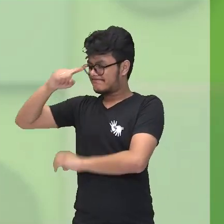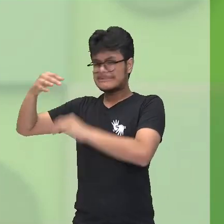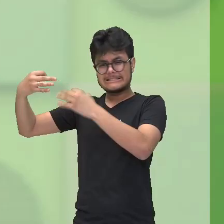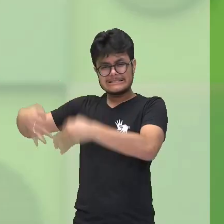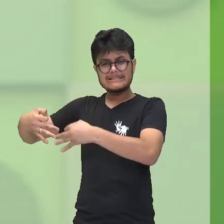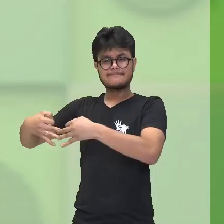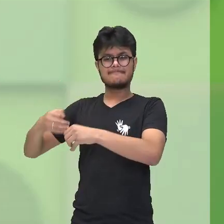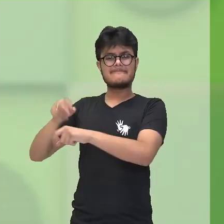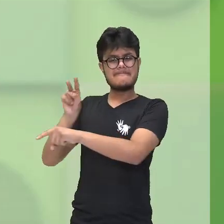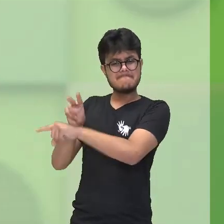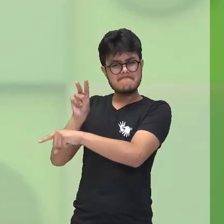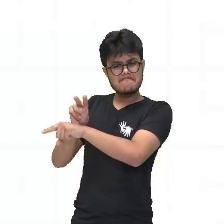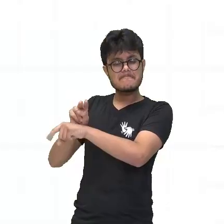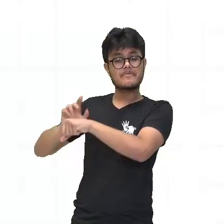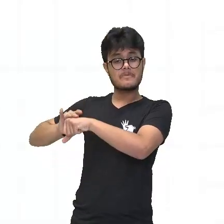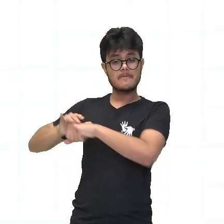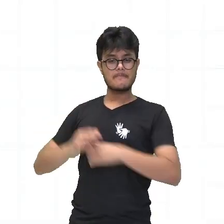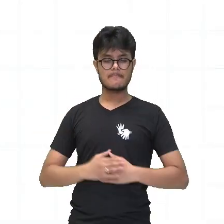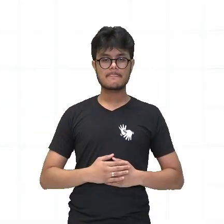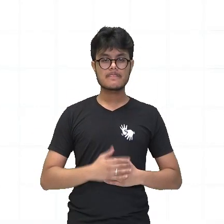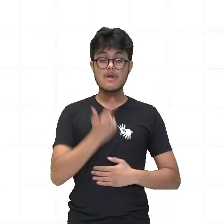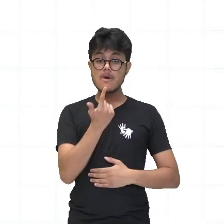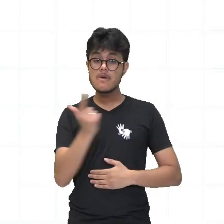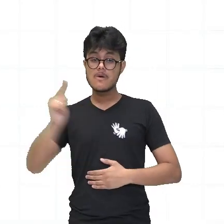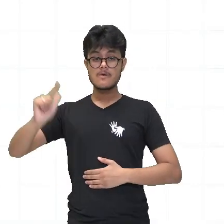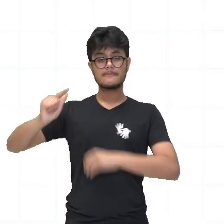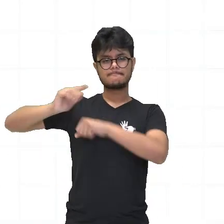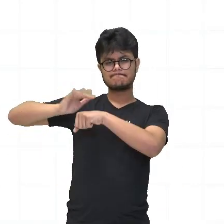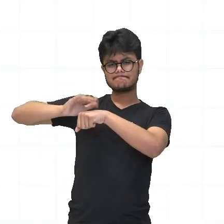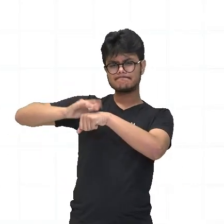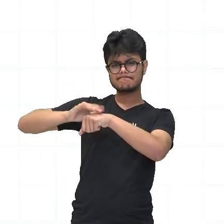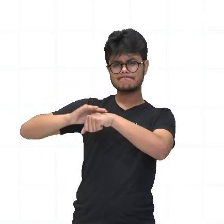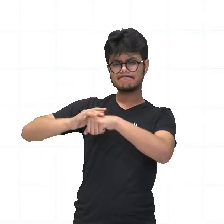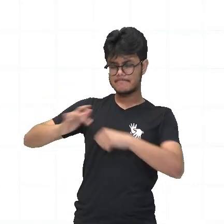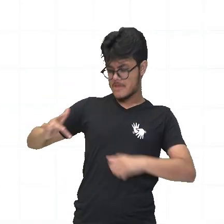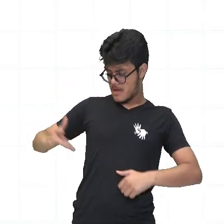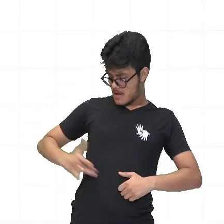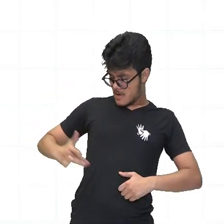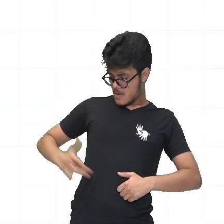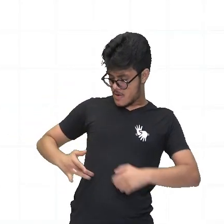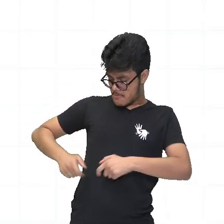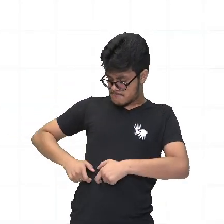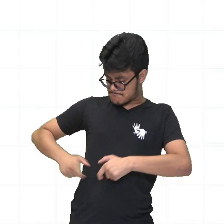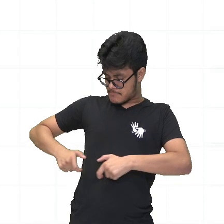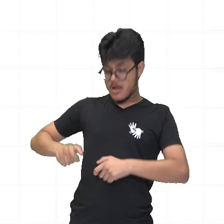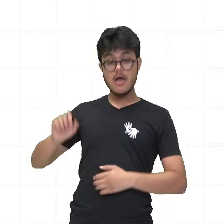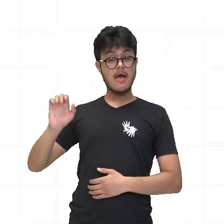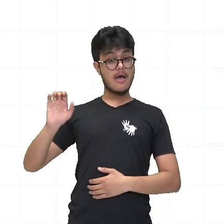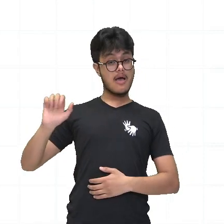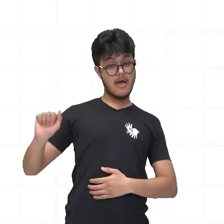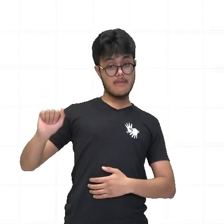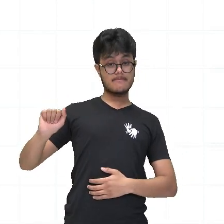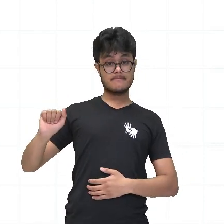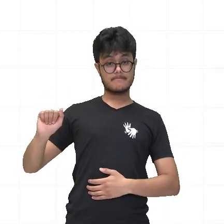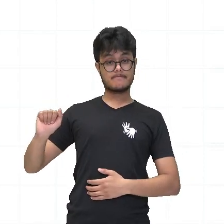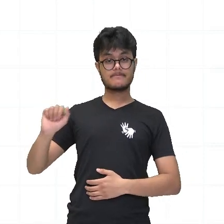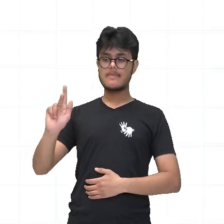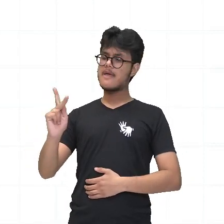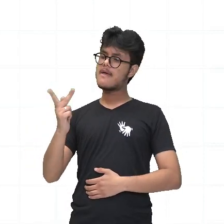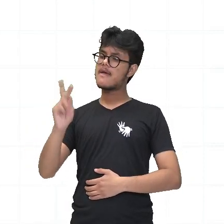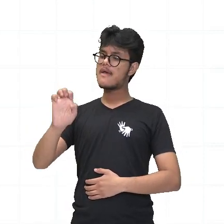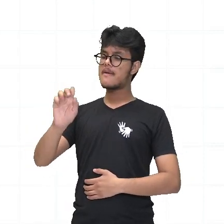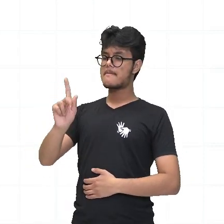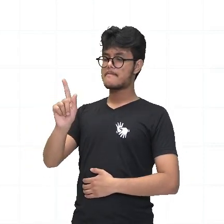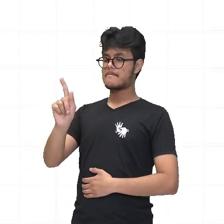bom? Outra doença que é transmitida pela água é aí a hepatite A. A hepatite A é muito